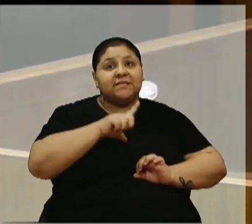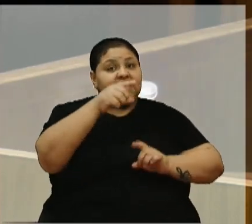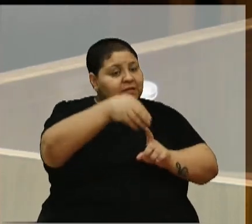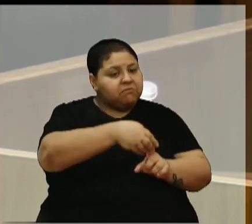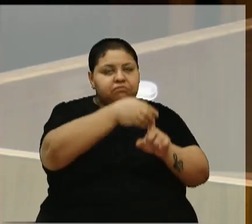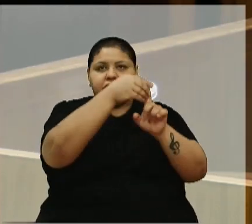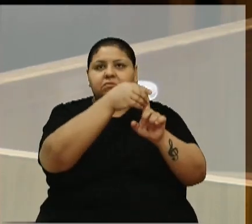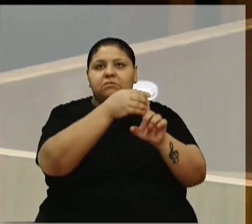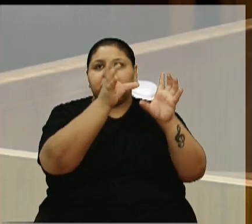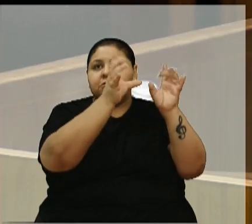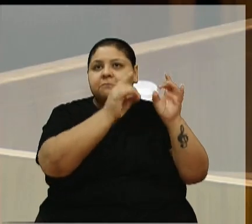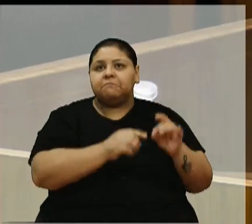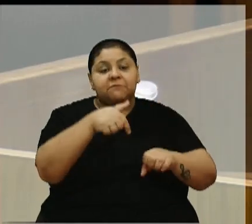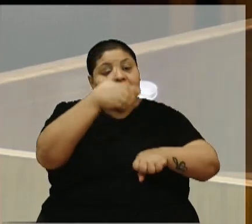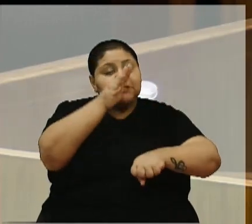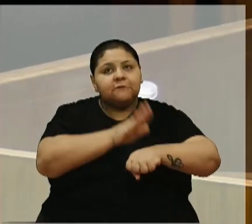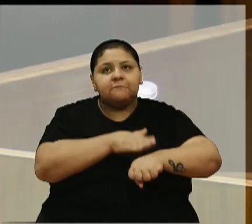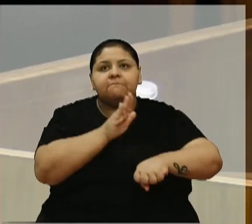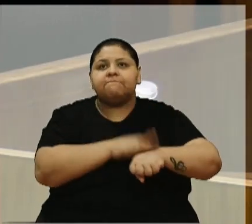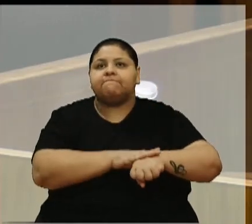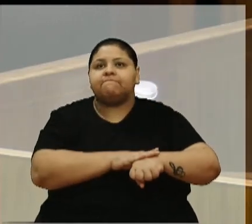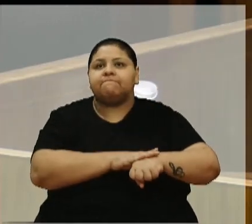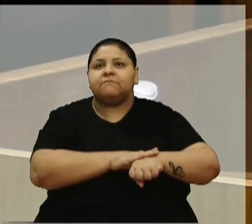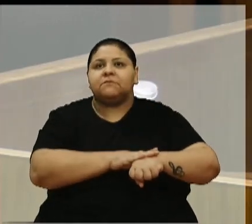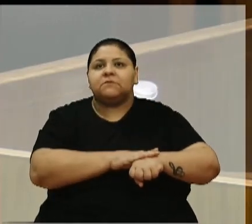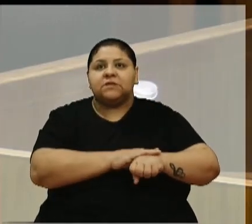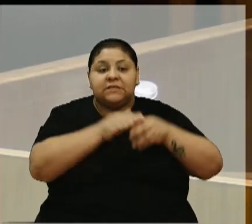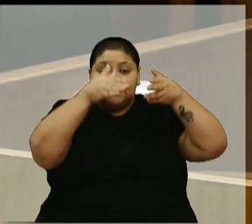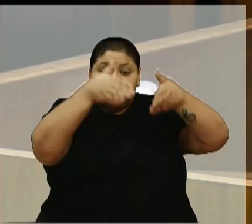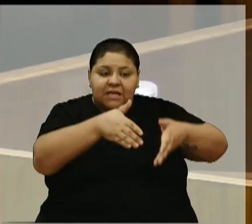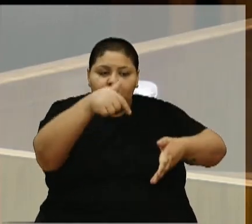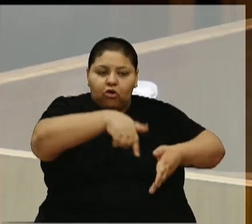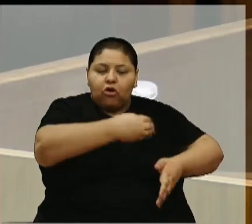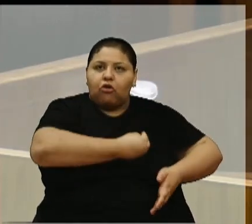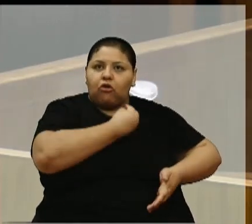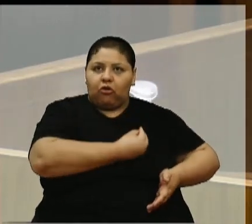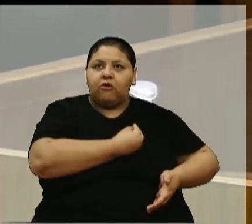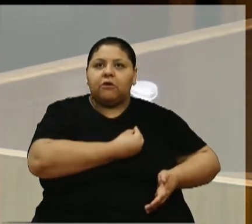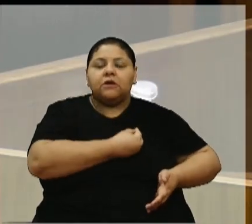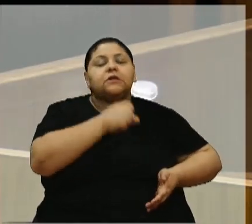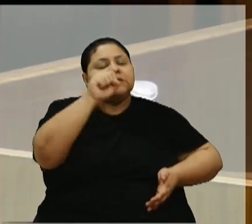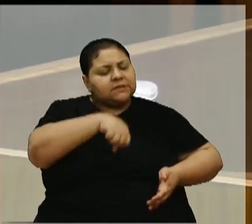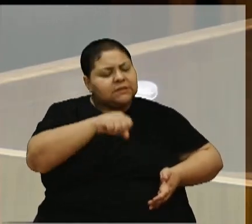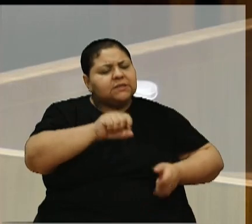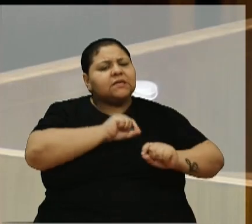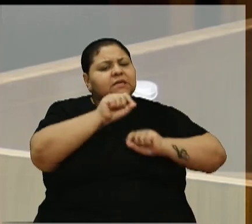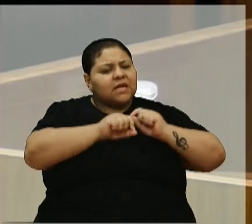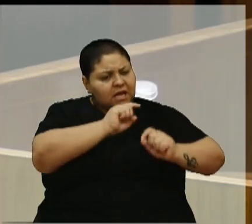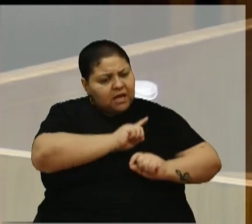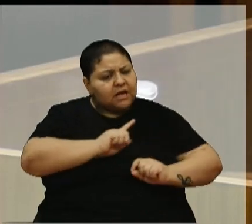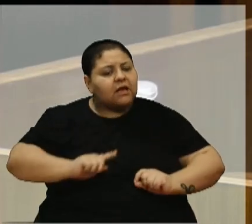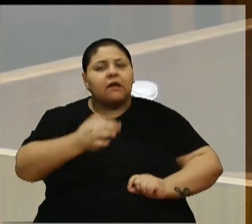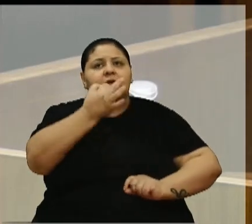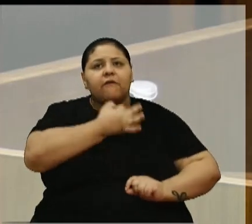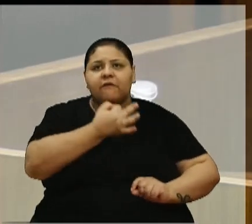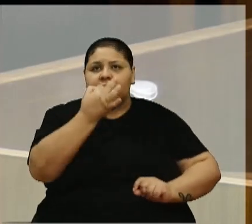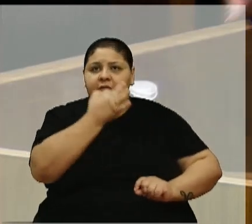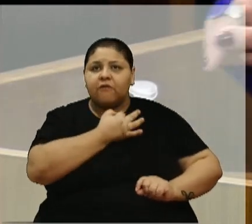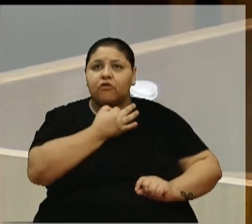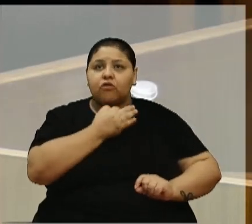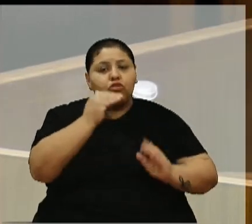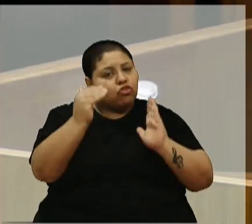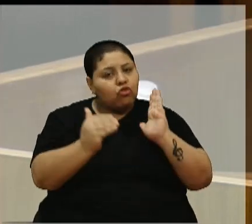prioridade, especialmente nesse momento central que nós estamos vivendo. E sim, quem quer governar Caxias, no